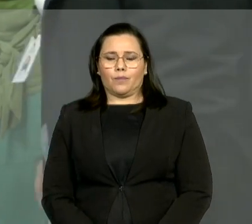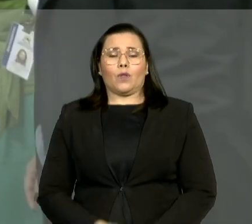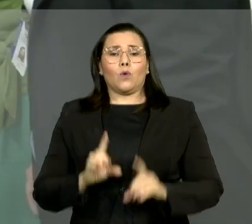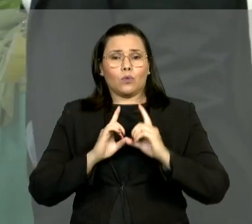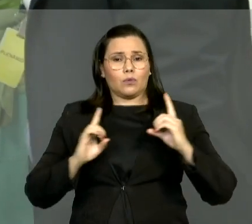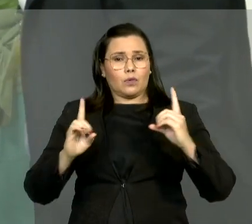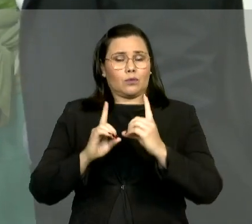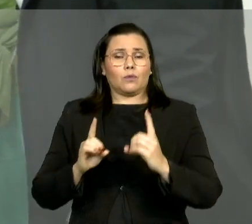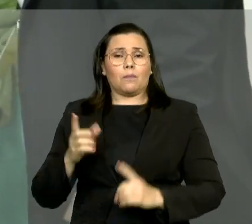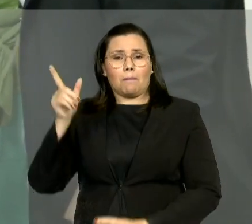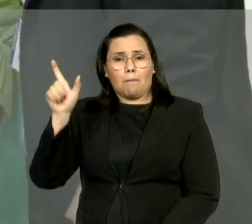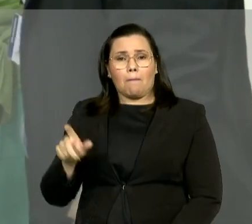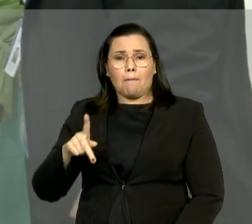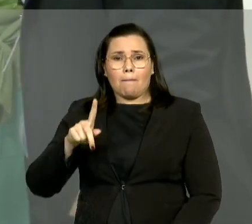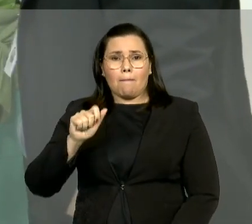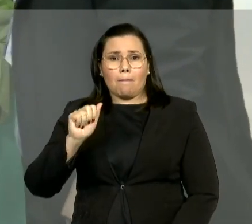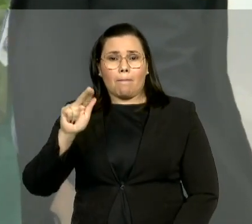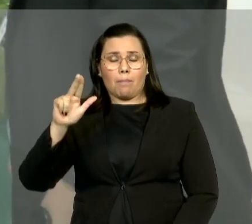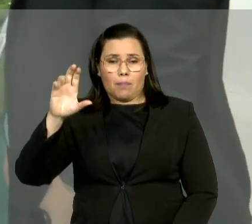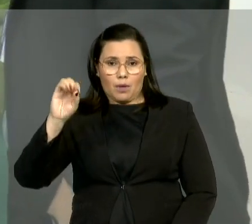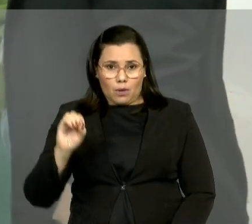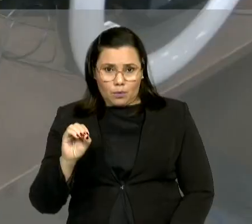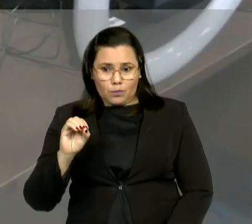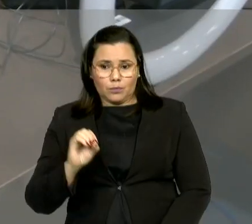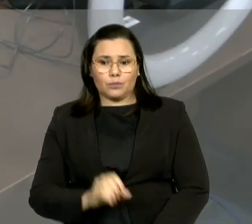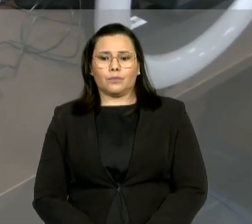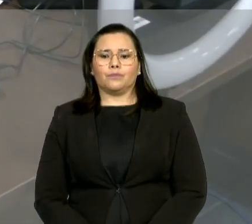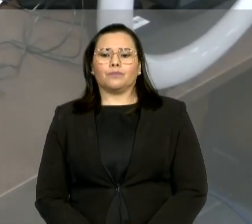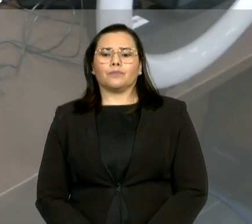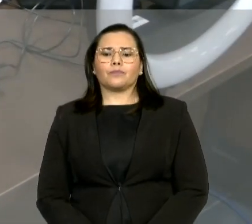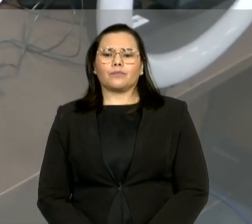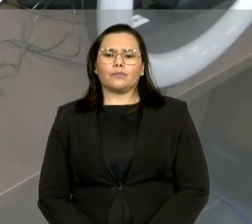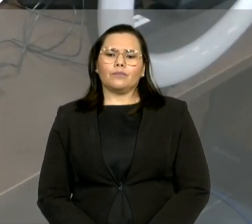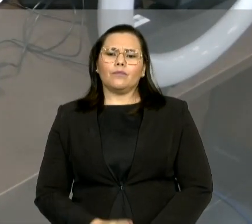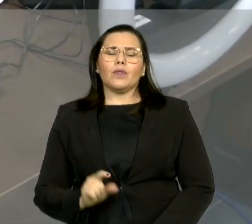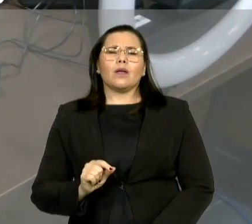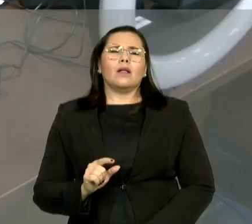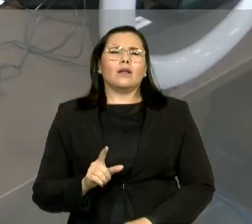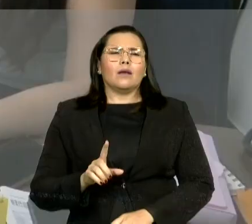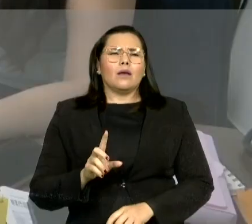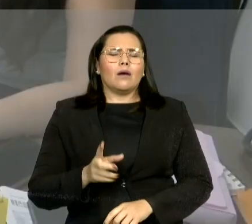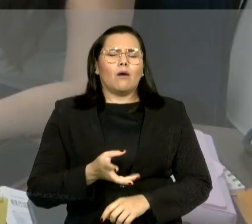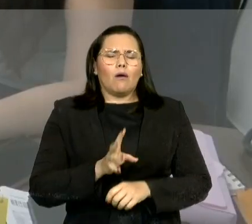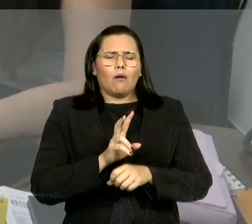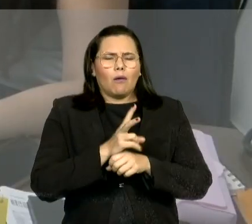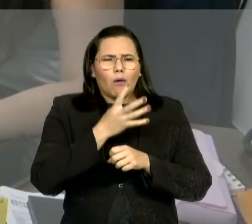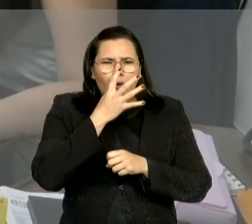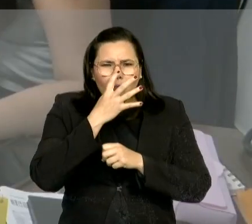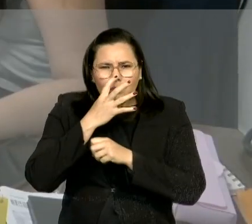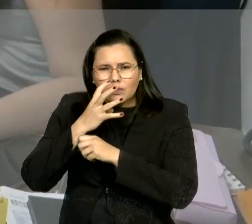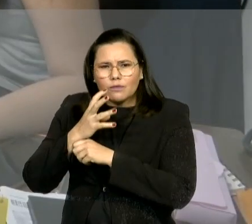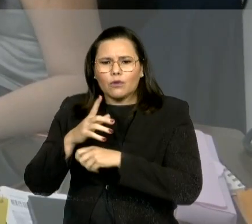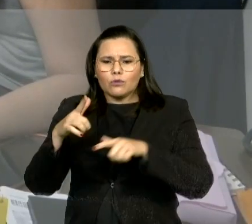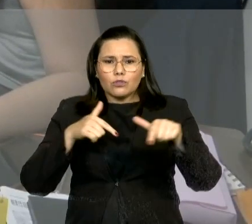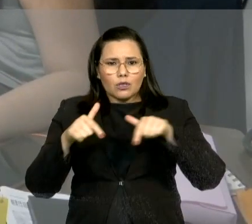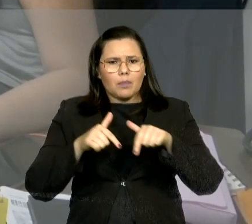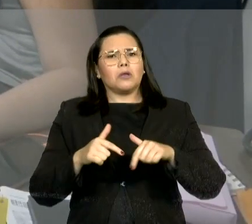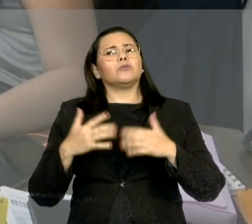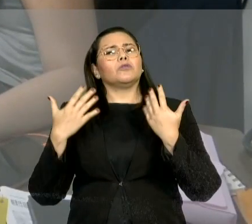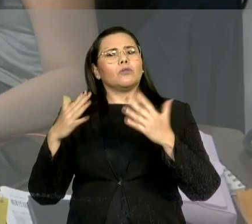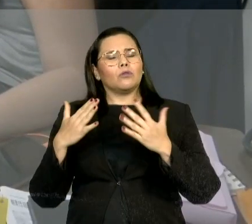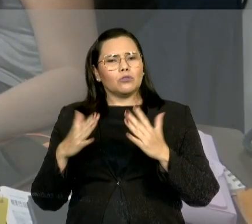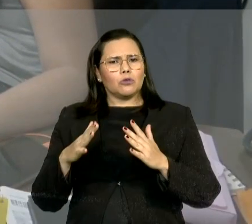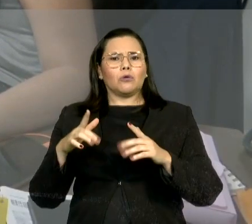Velter, vice-presidente e corregedor eleitoral do TRE, acompanhou os trabalhos e elogiou a parceria do Legislativo